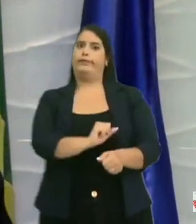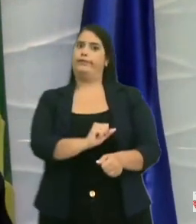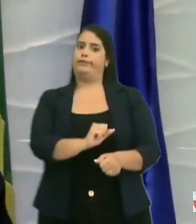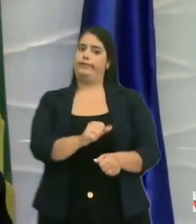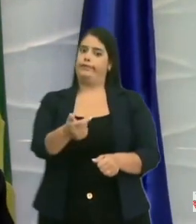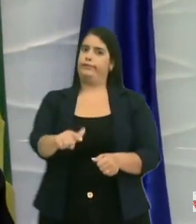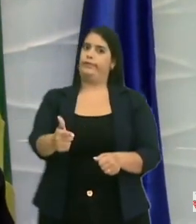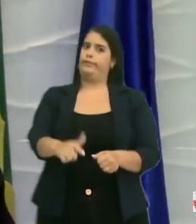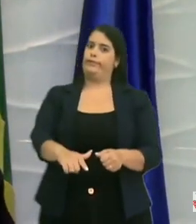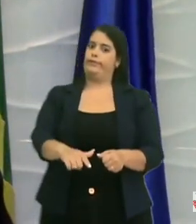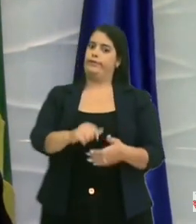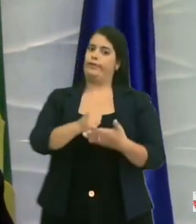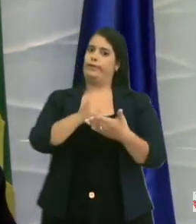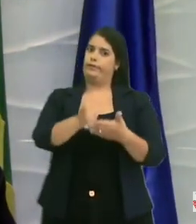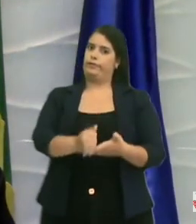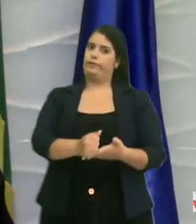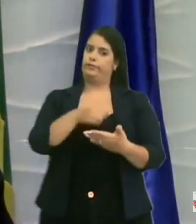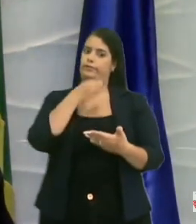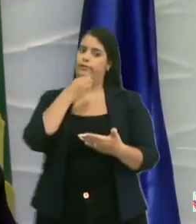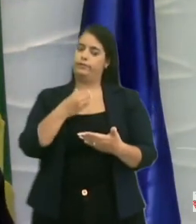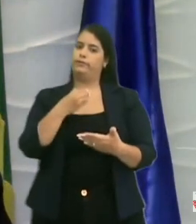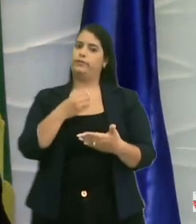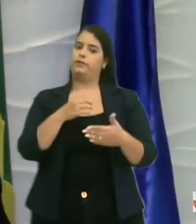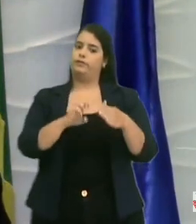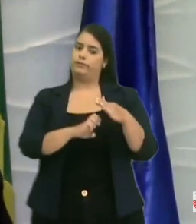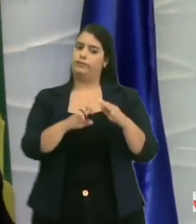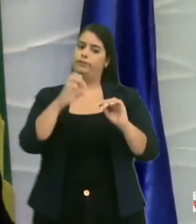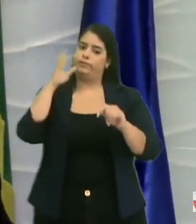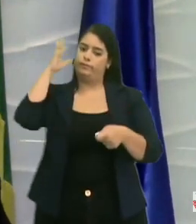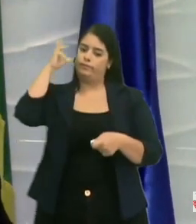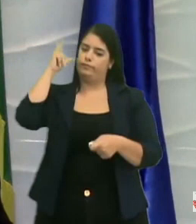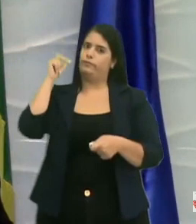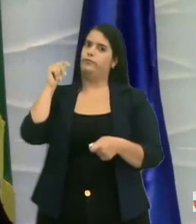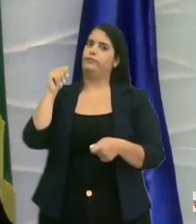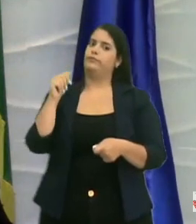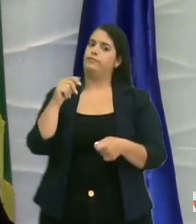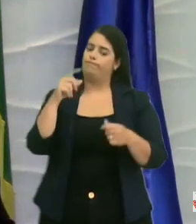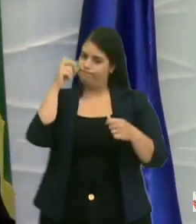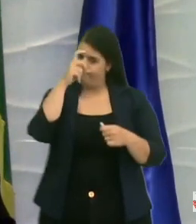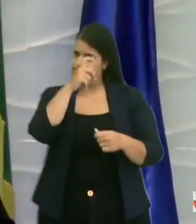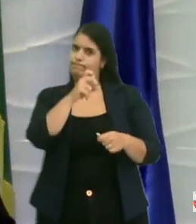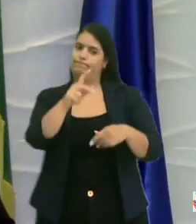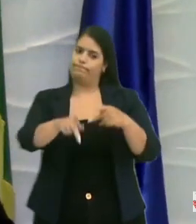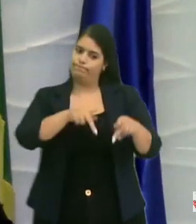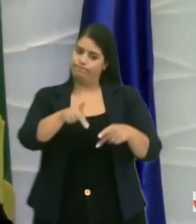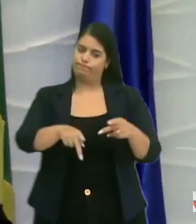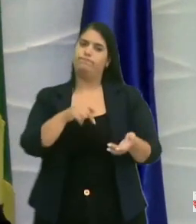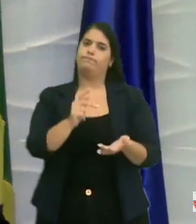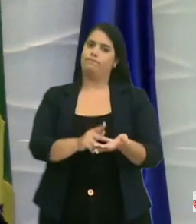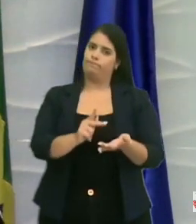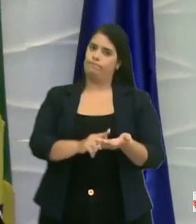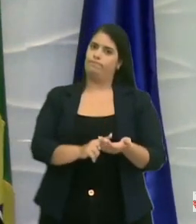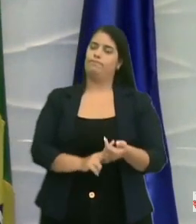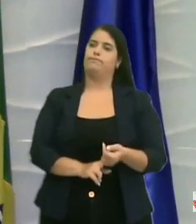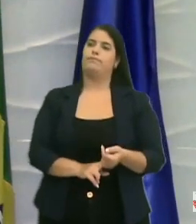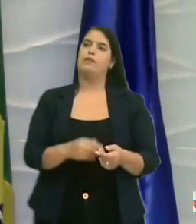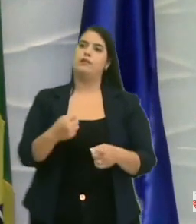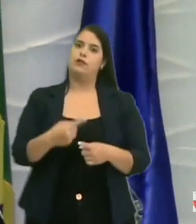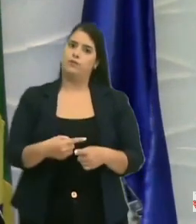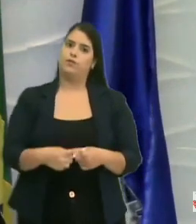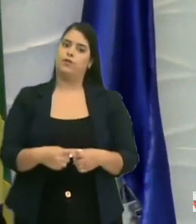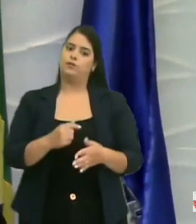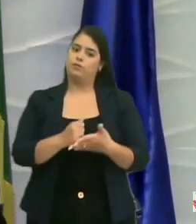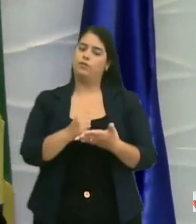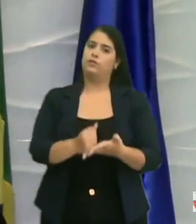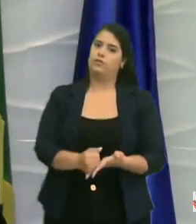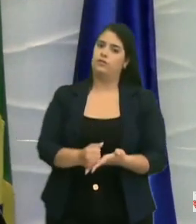dele, tinha sido mais difícil ainda para aquela população. E, na realidade, mesmo com a ajuda, ainda se torna difícil,